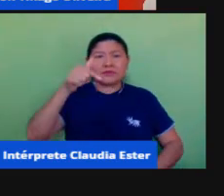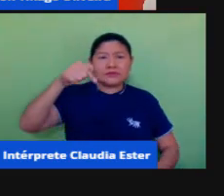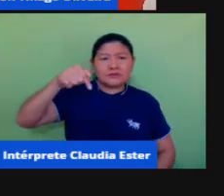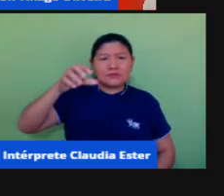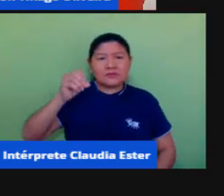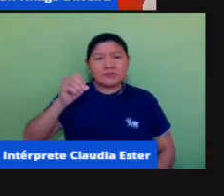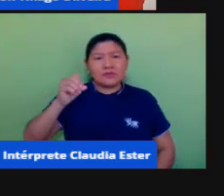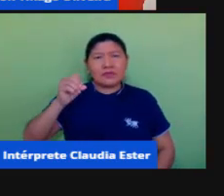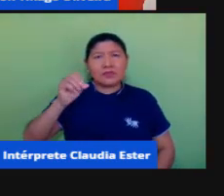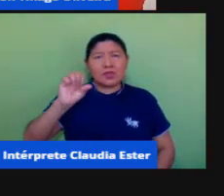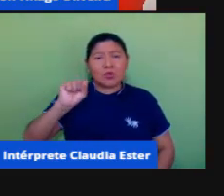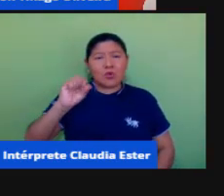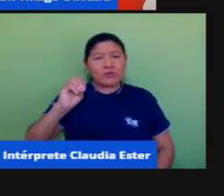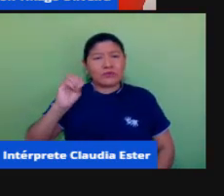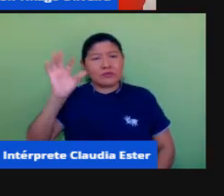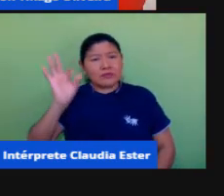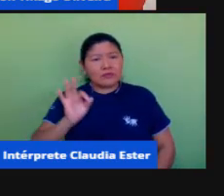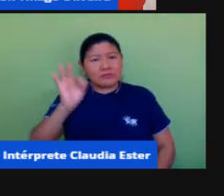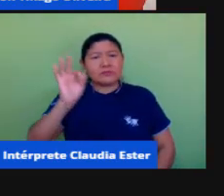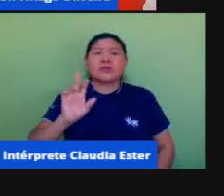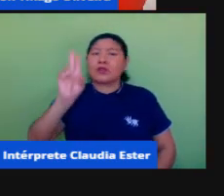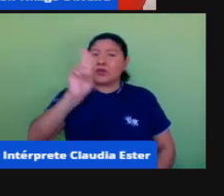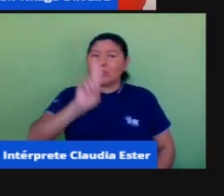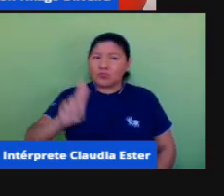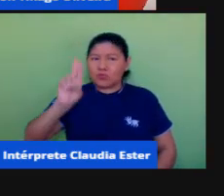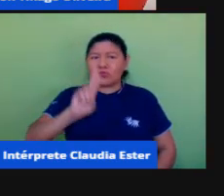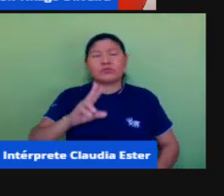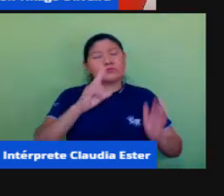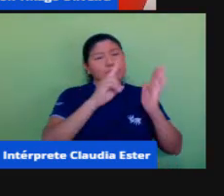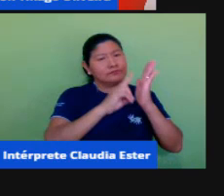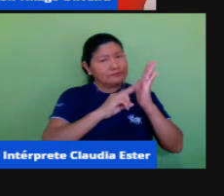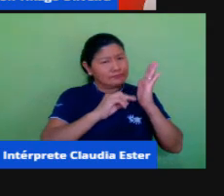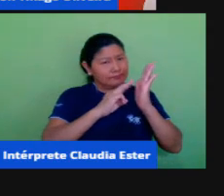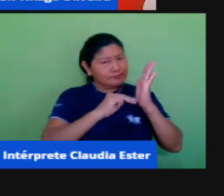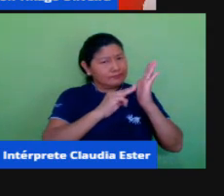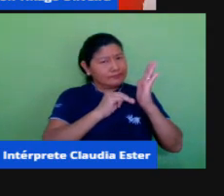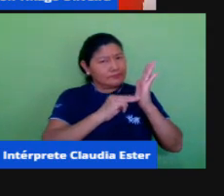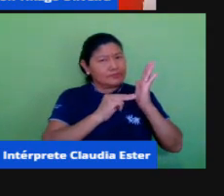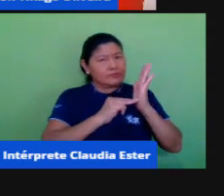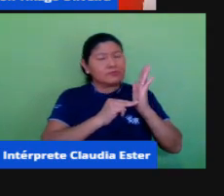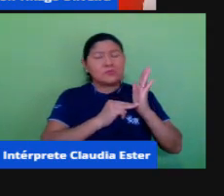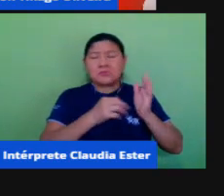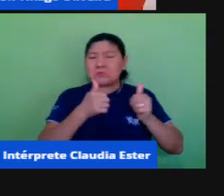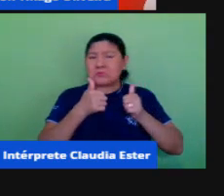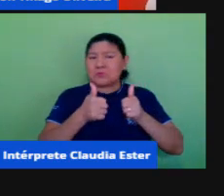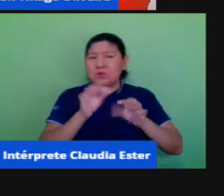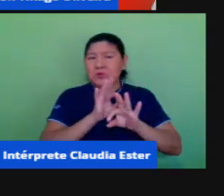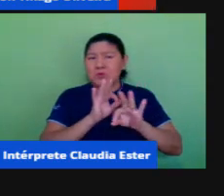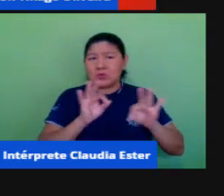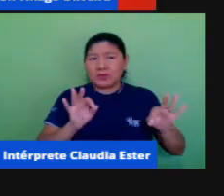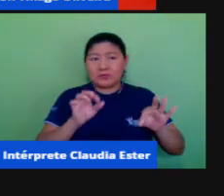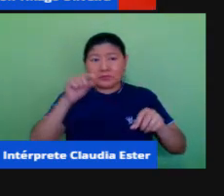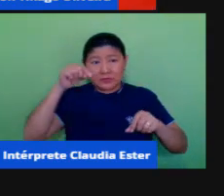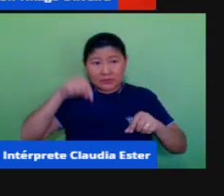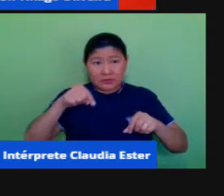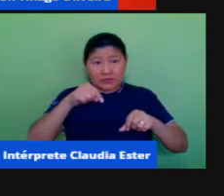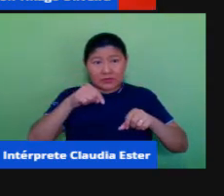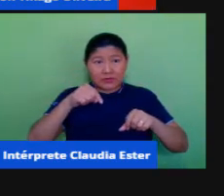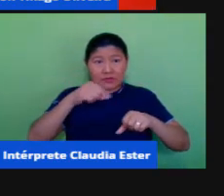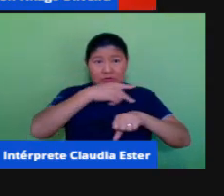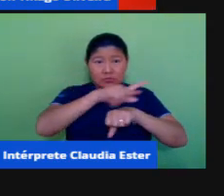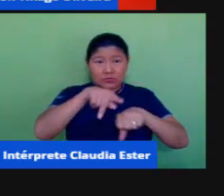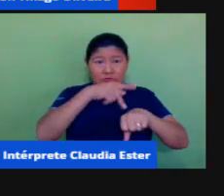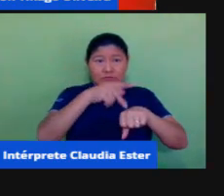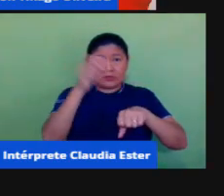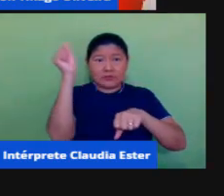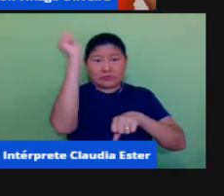escolas, elas usam dessa metodologia de forma eficiente e eficaz. Tá? Aqui no Brasil, nós temos